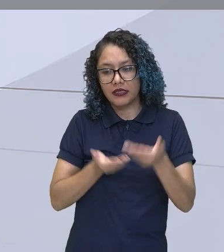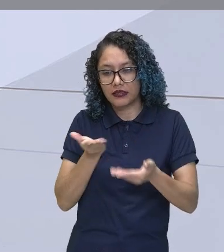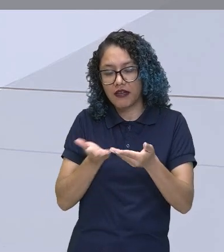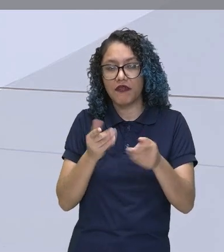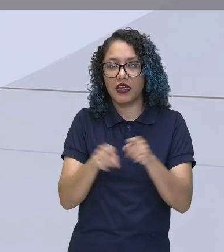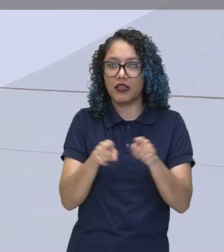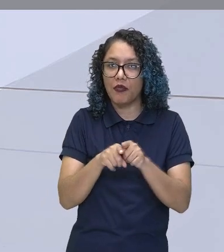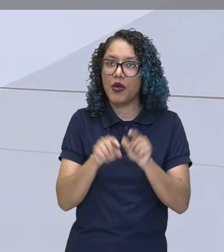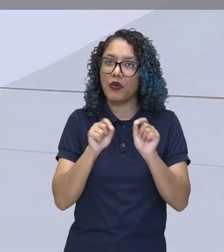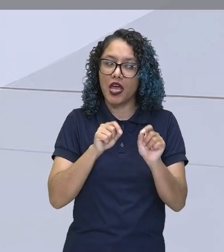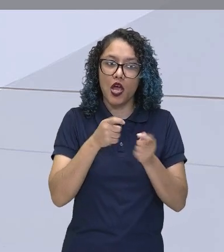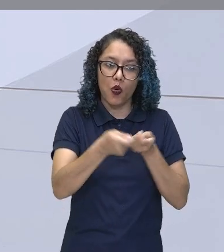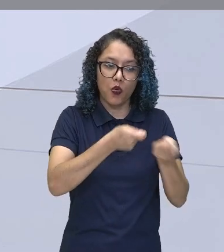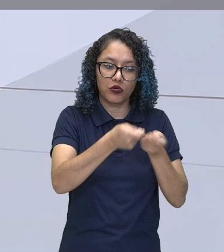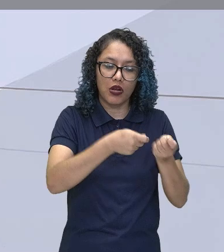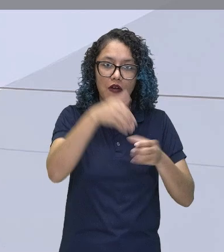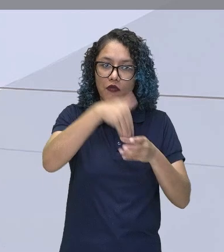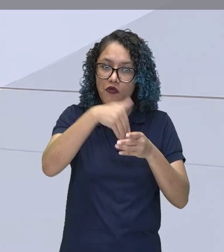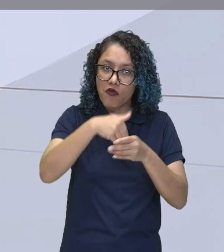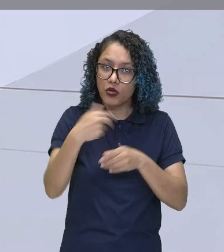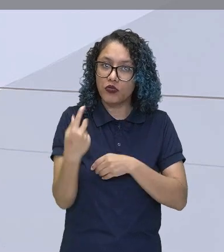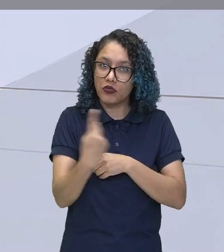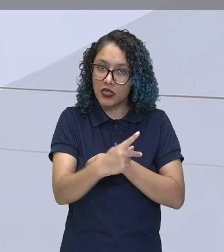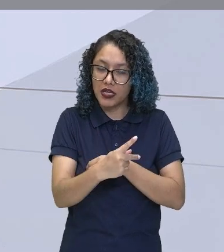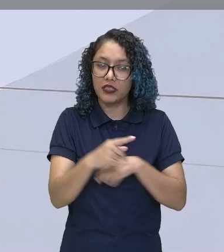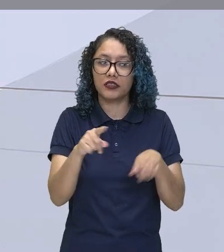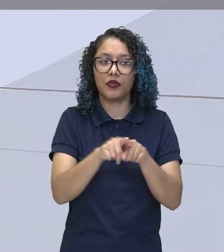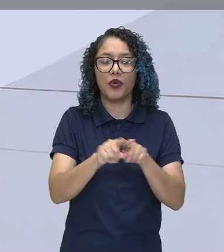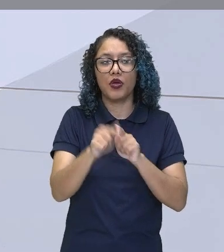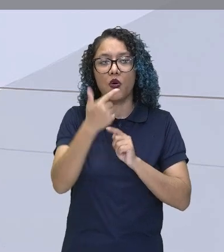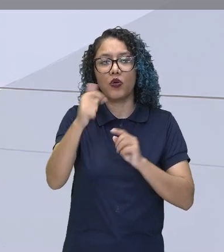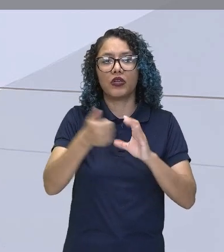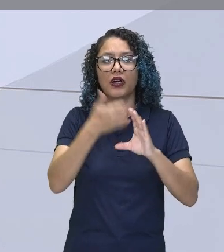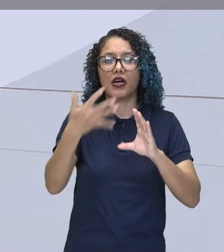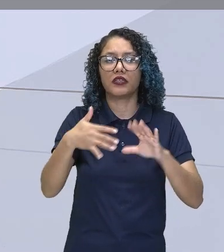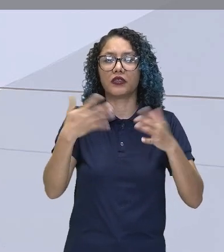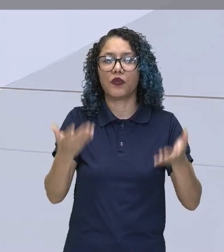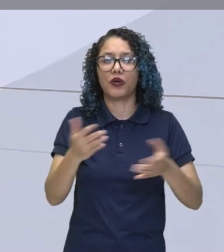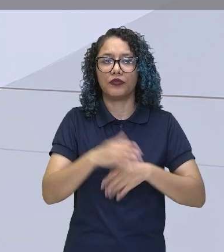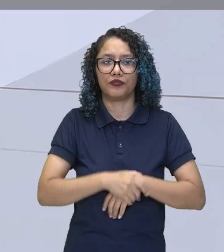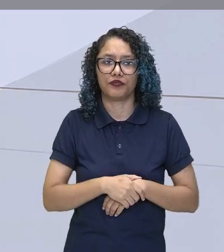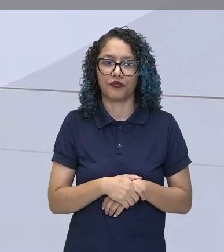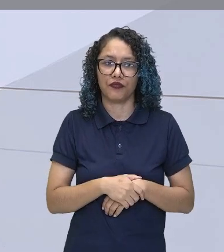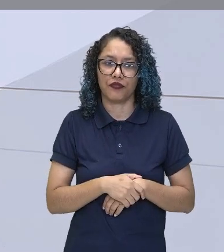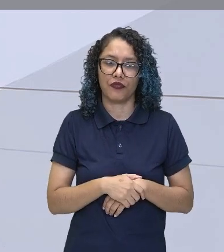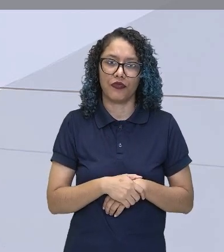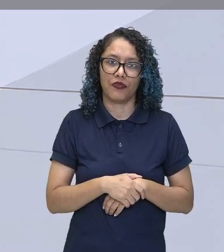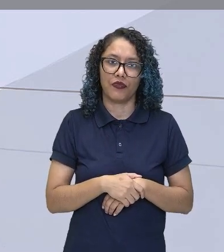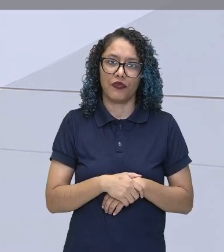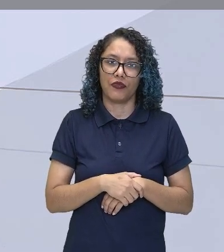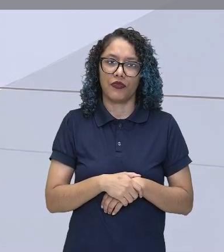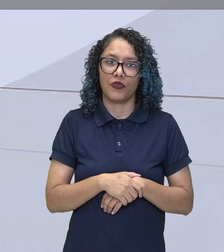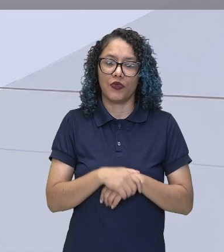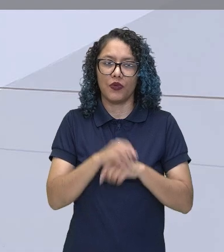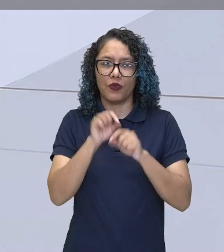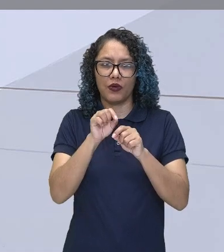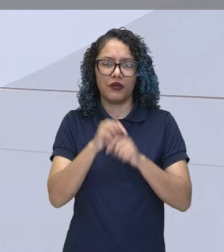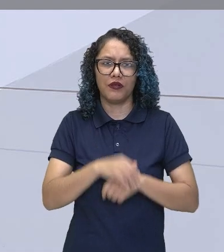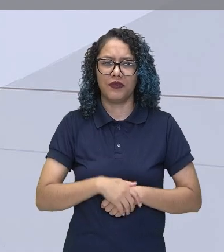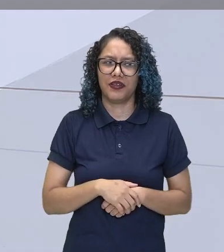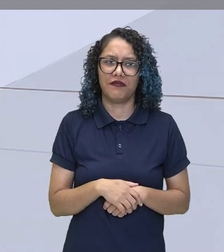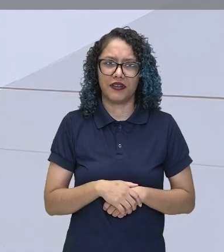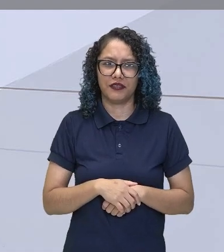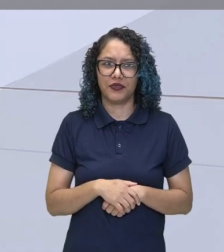isso? Outro aspecto do coronelismo é a questão das fraudes eleitorais. Então, esse processo eleitoral era